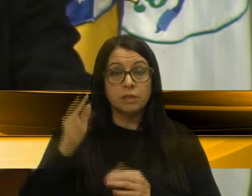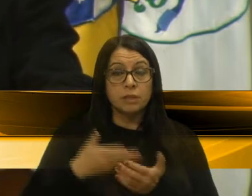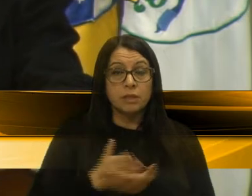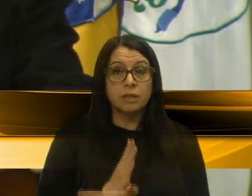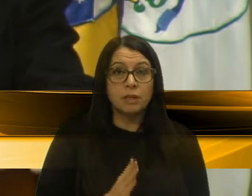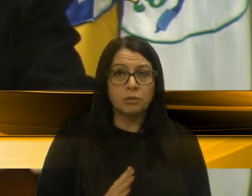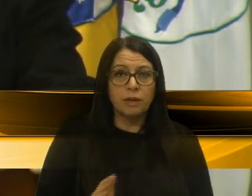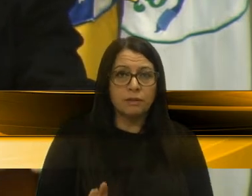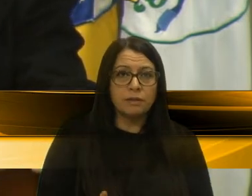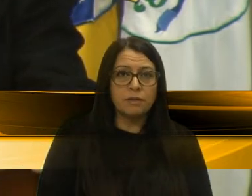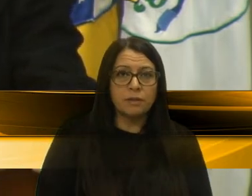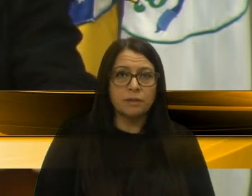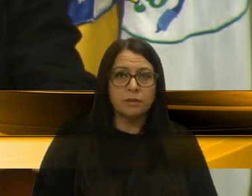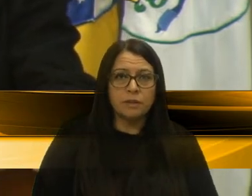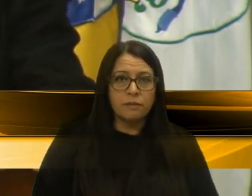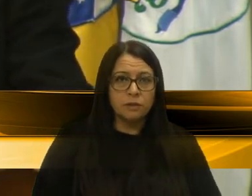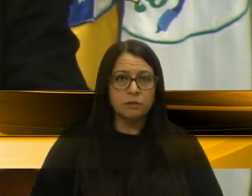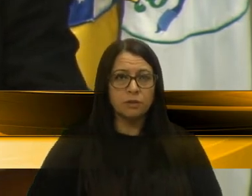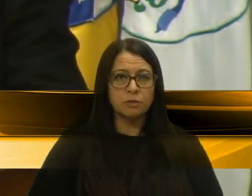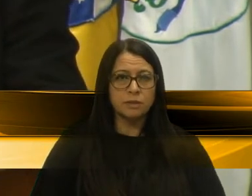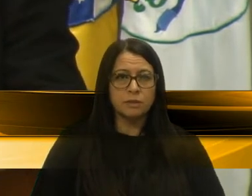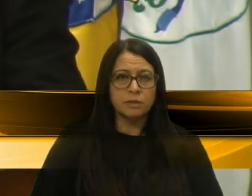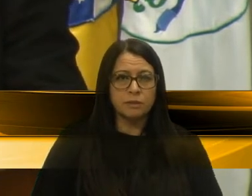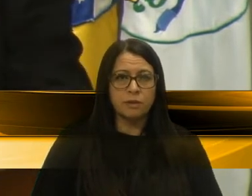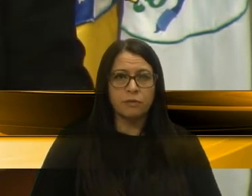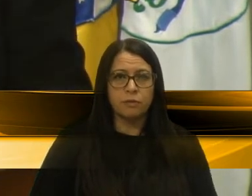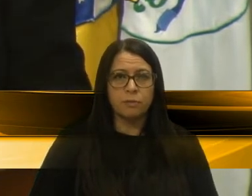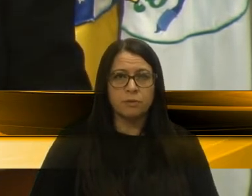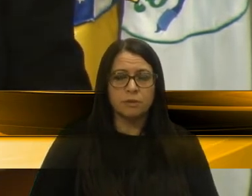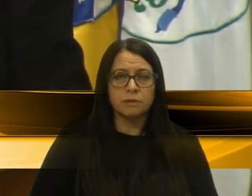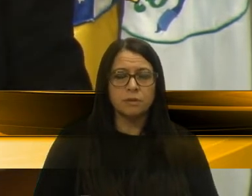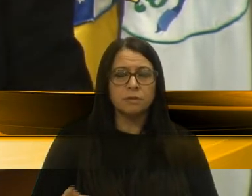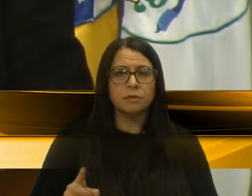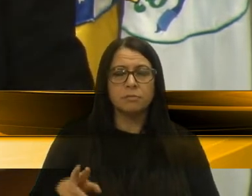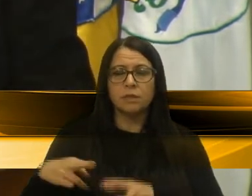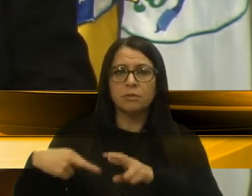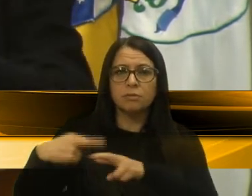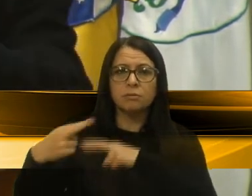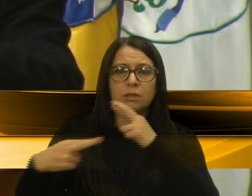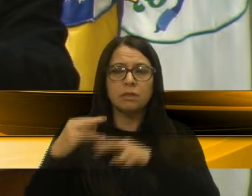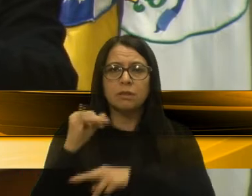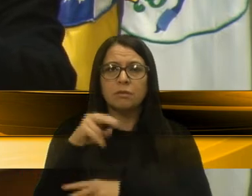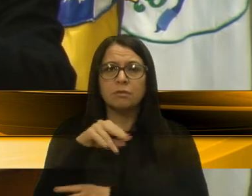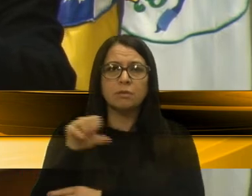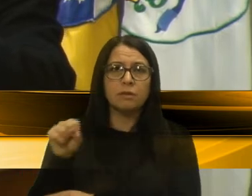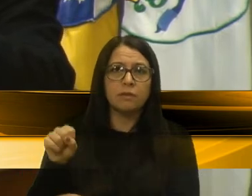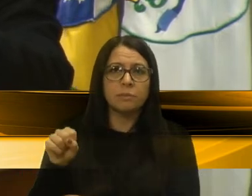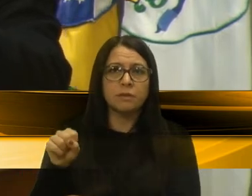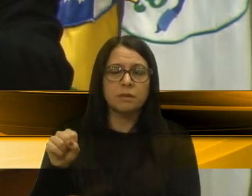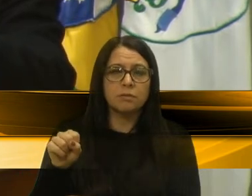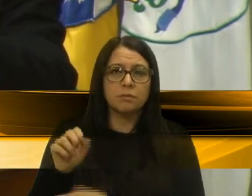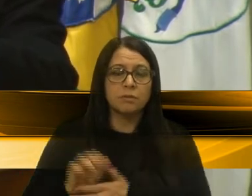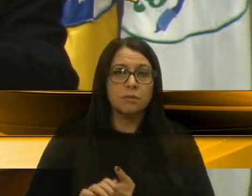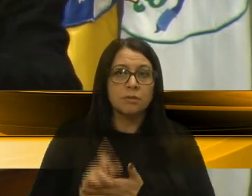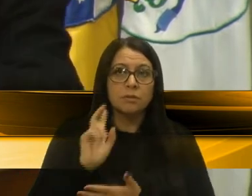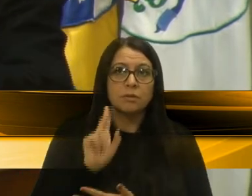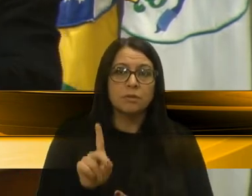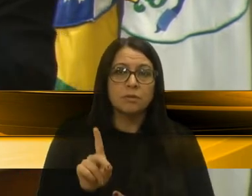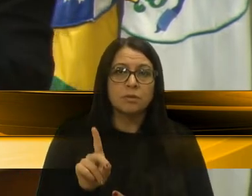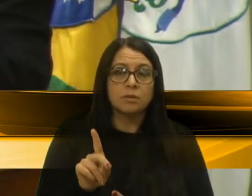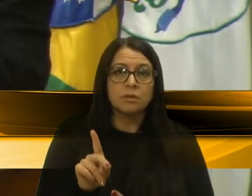eles chamam lá de texto base da reforma da Previdência. E aquilo que